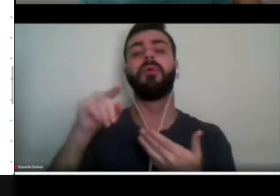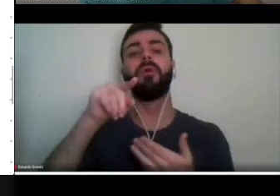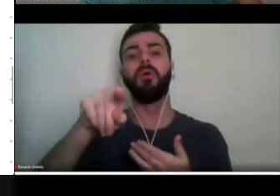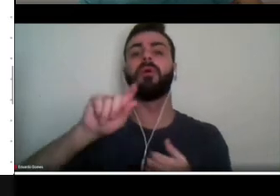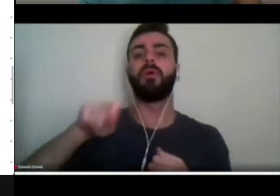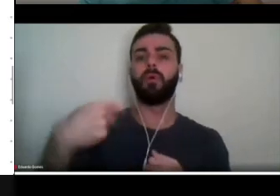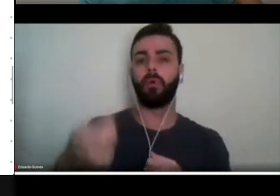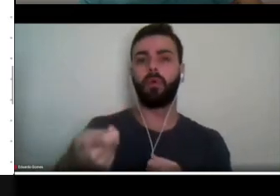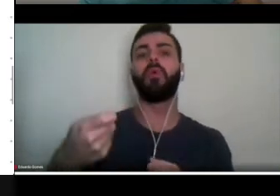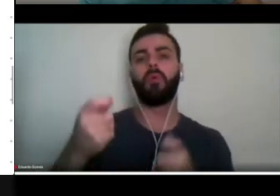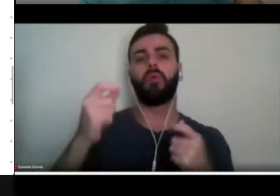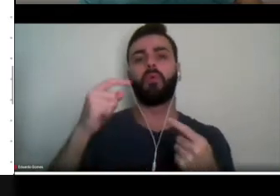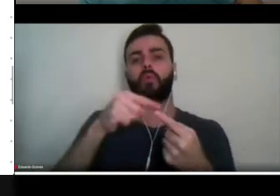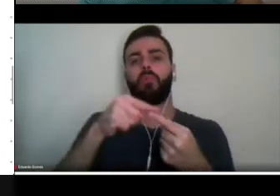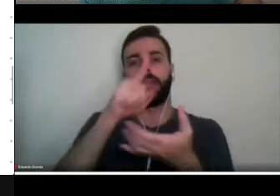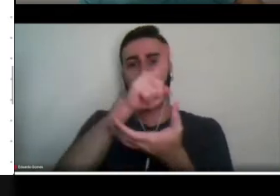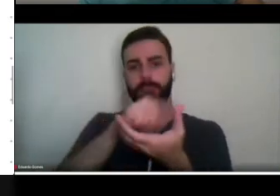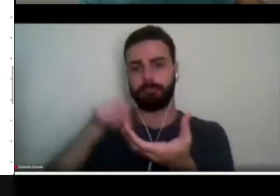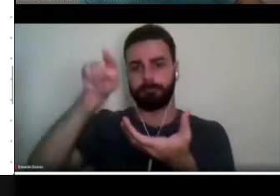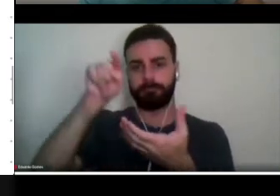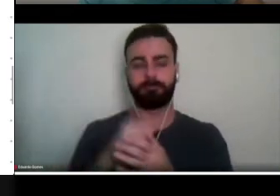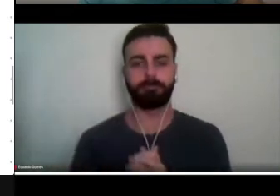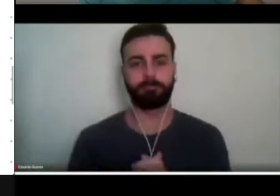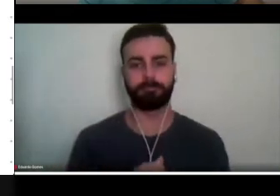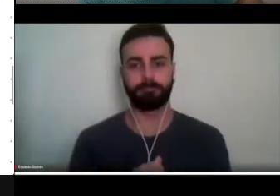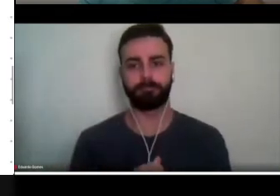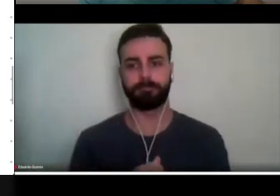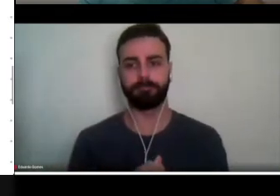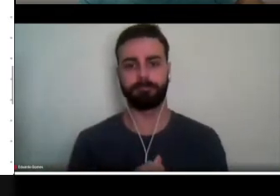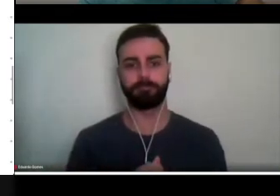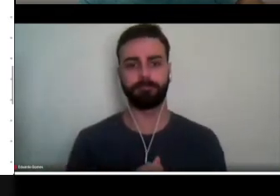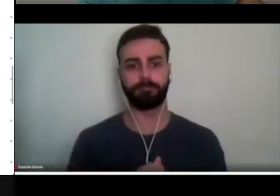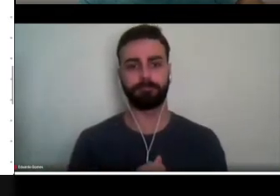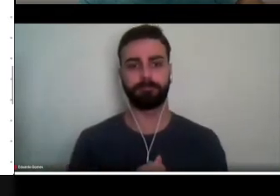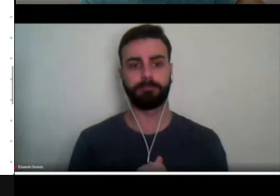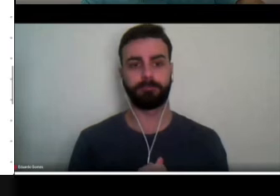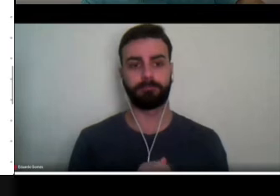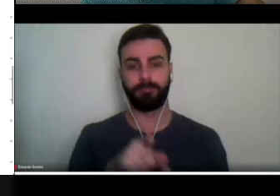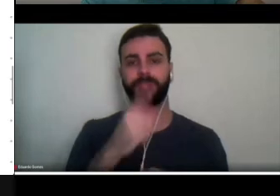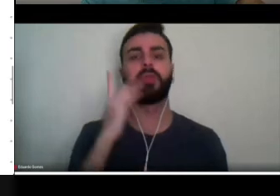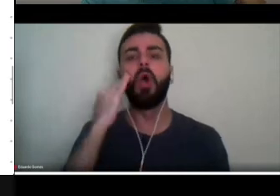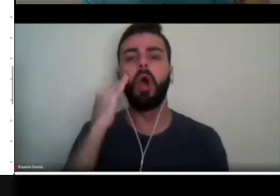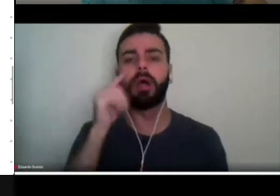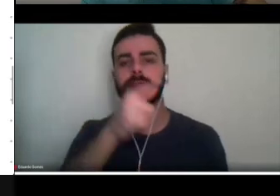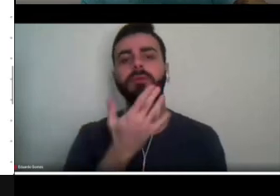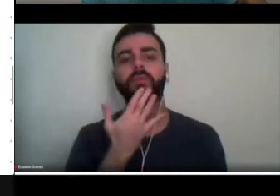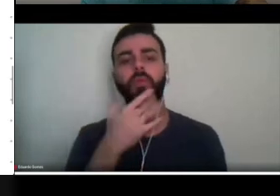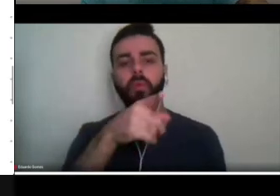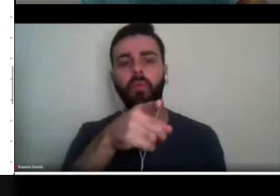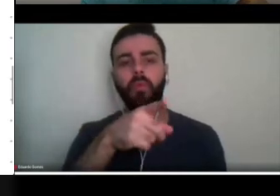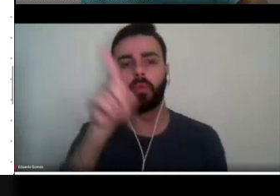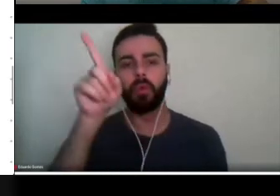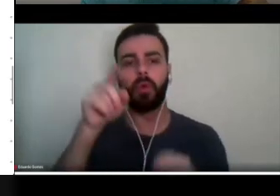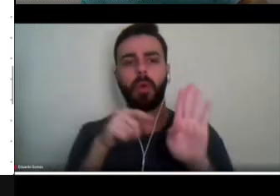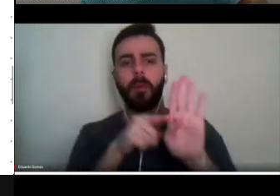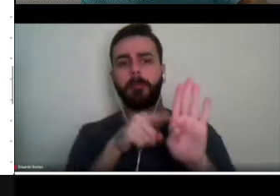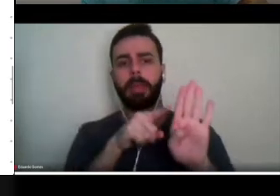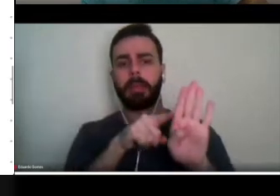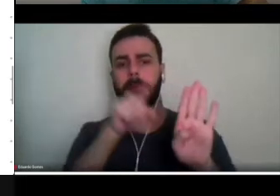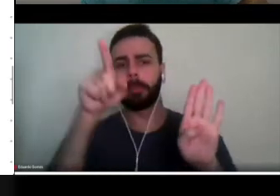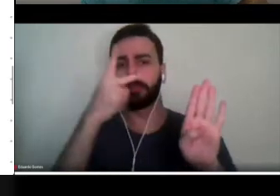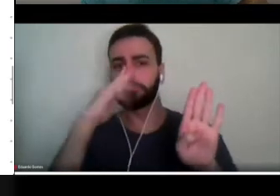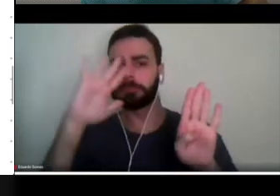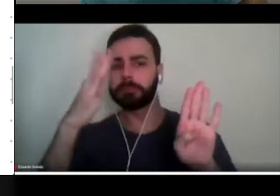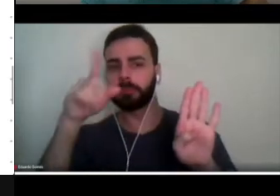De B até mais ou menos aqui assim, ó, nesse ponto aqui, eu tenho uma